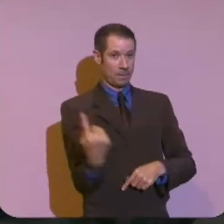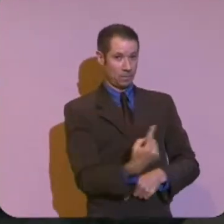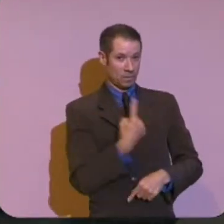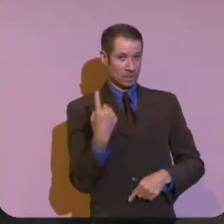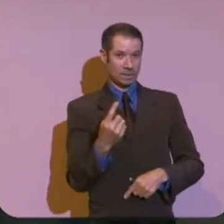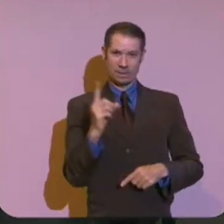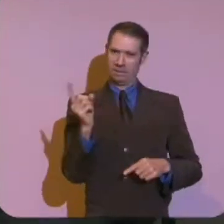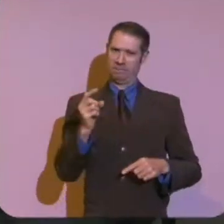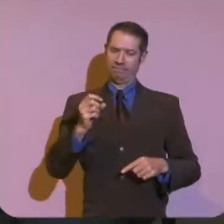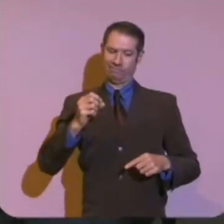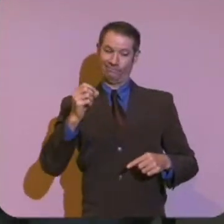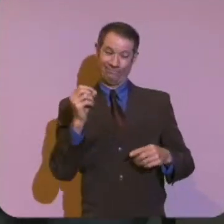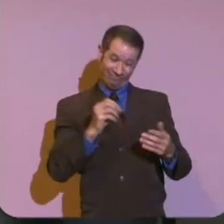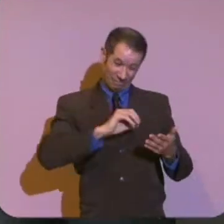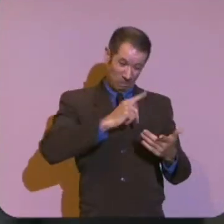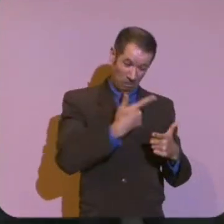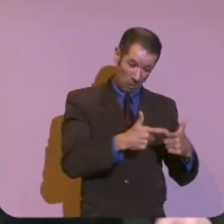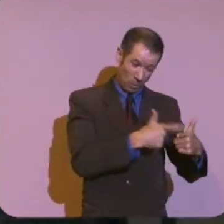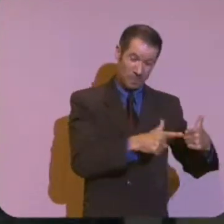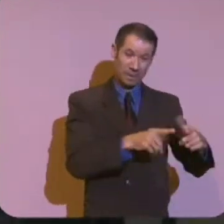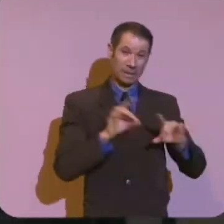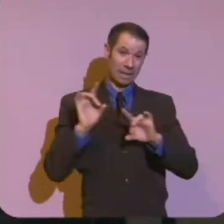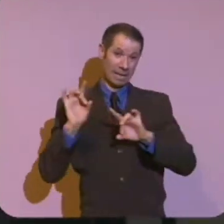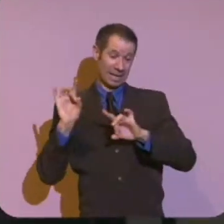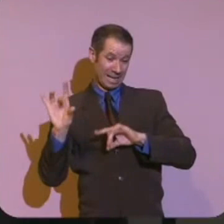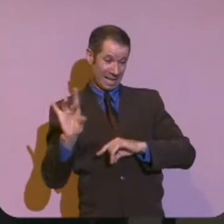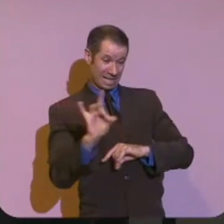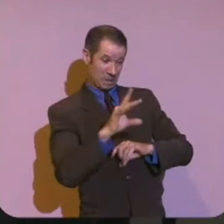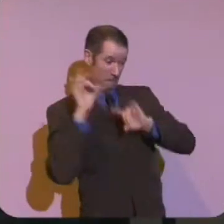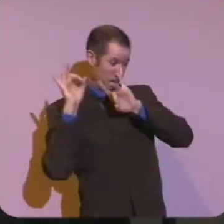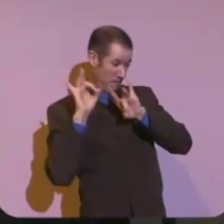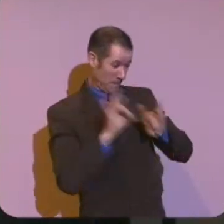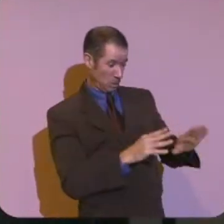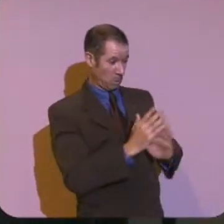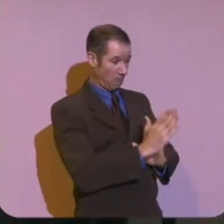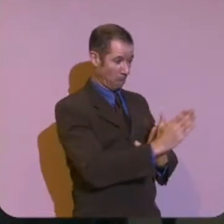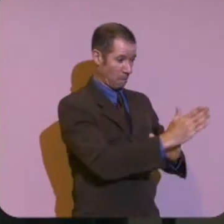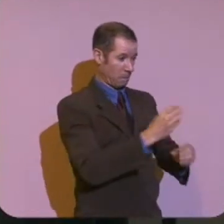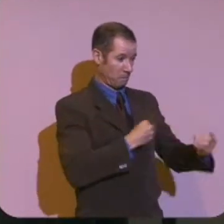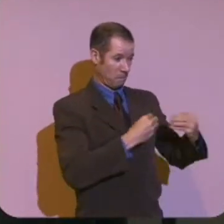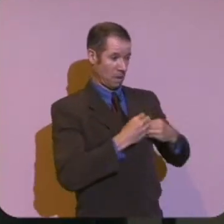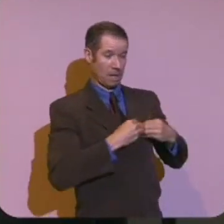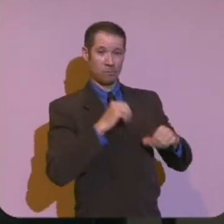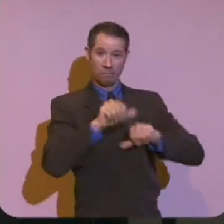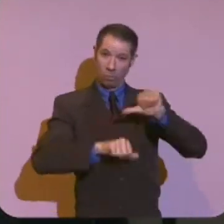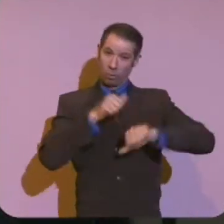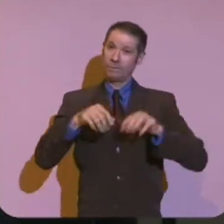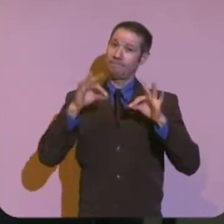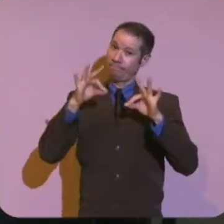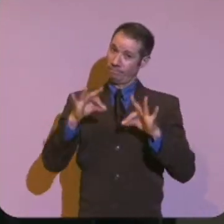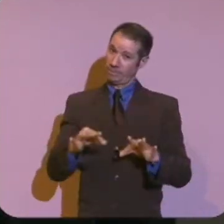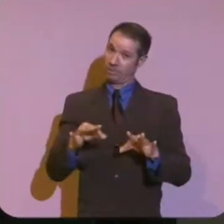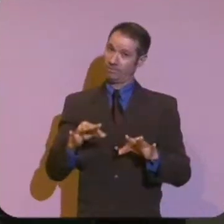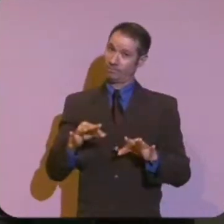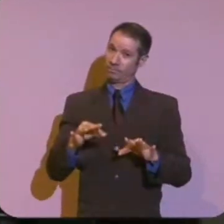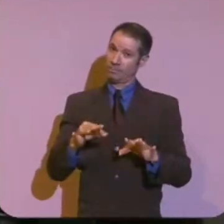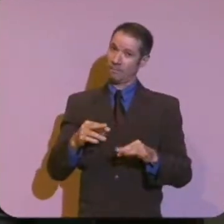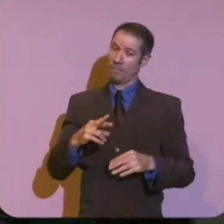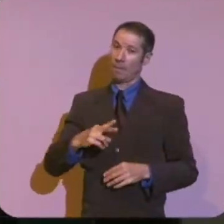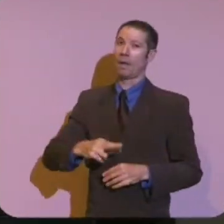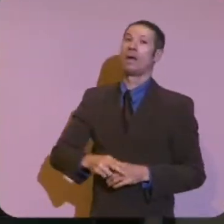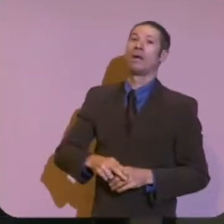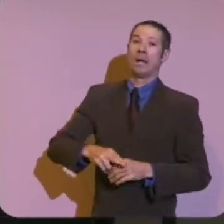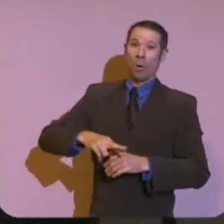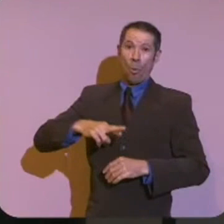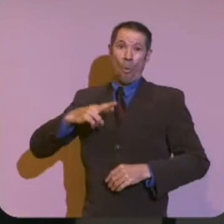bem. Por isso cada um abandone seus maus caminhos e faça o que é certo. E aí a resposta do povo, olha